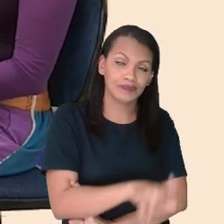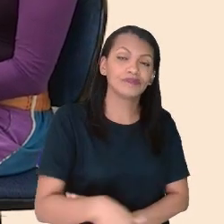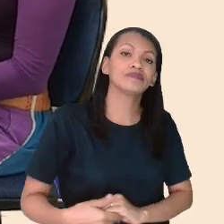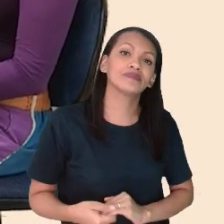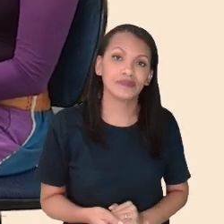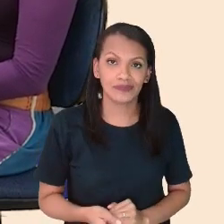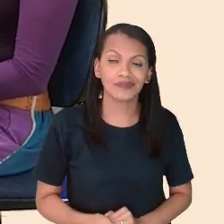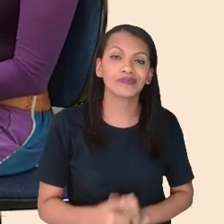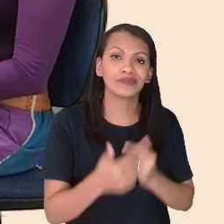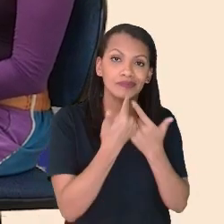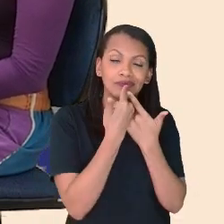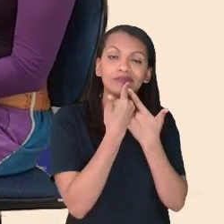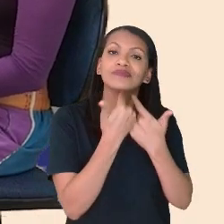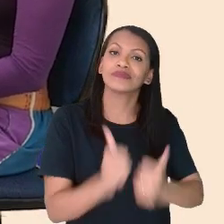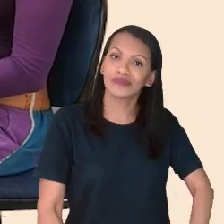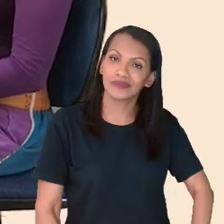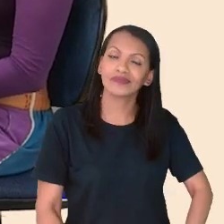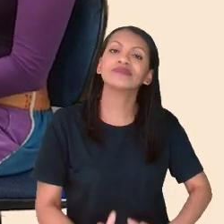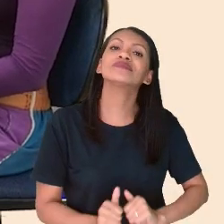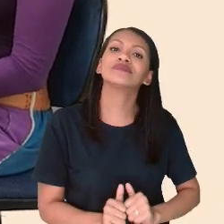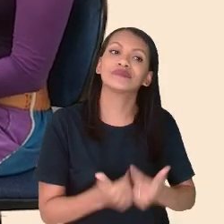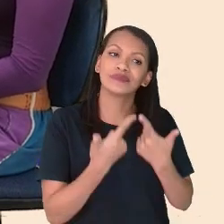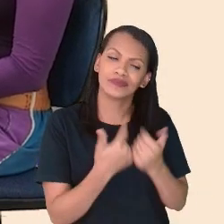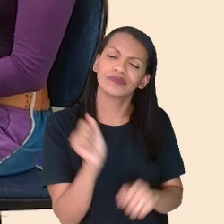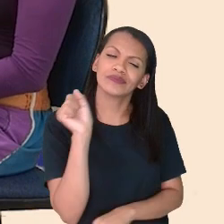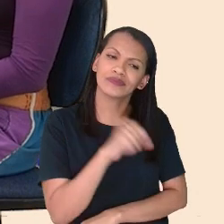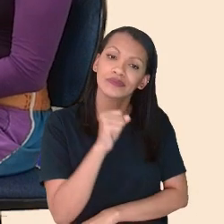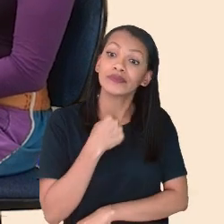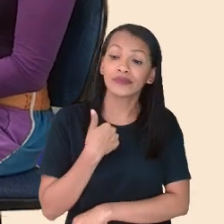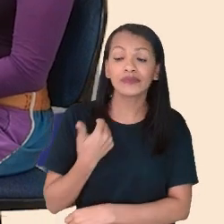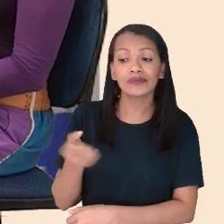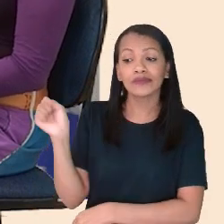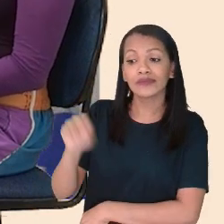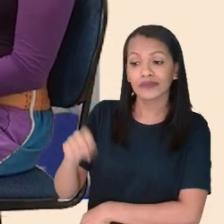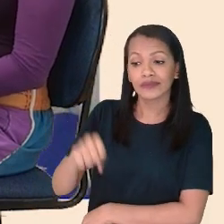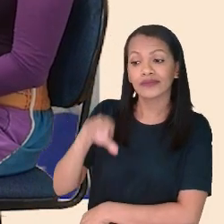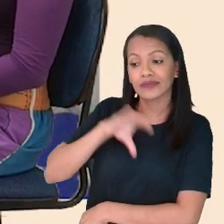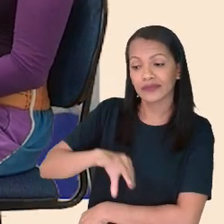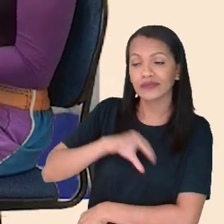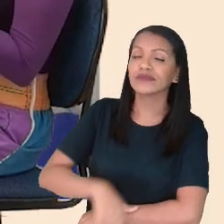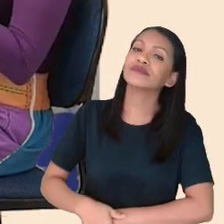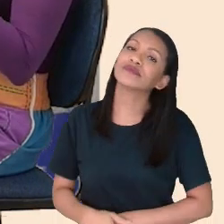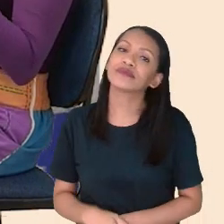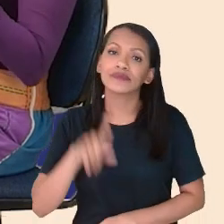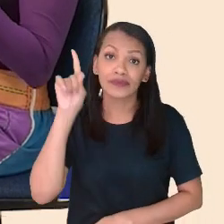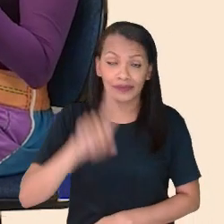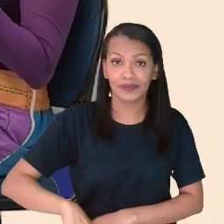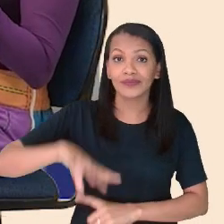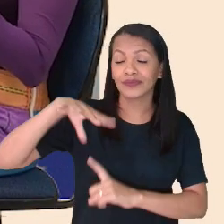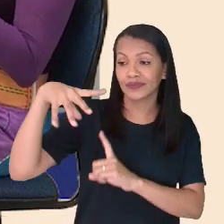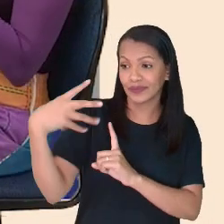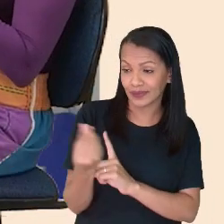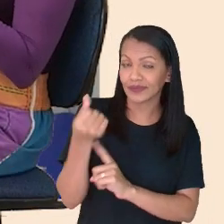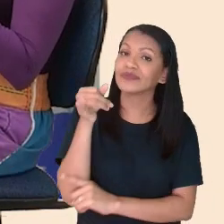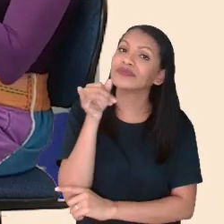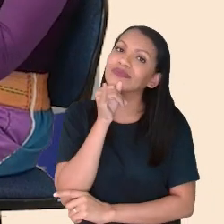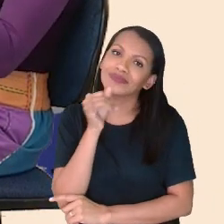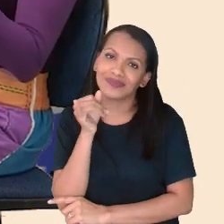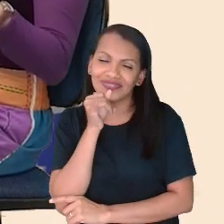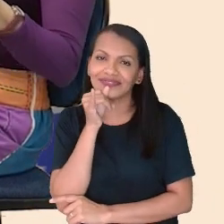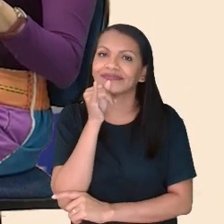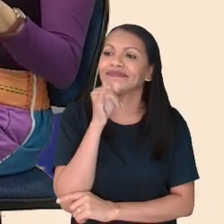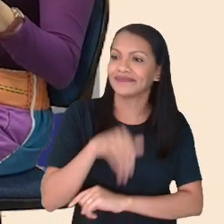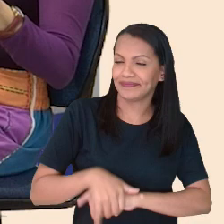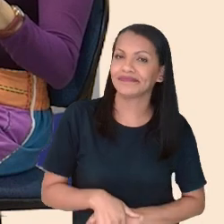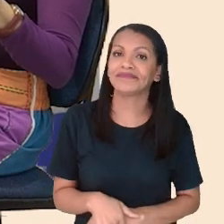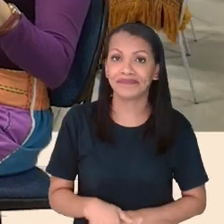a linguagem, né? Sim, português. Porque a arte, né, eu costumo dizer para os meninos que a arte é a mãe de